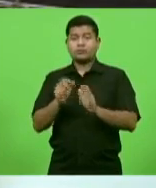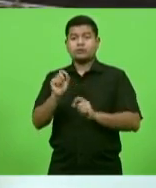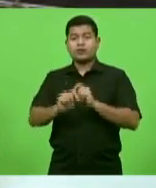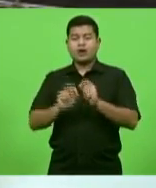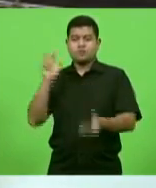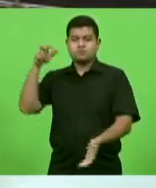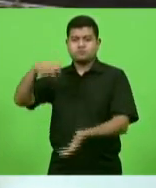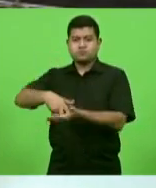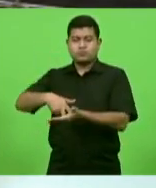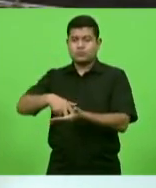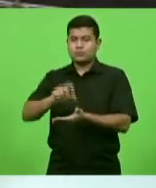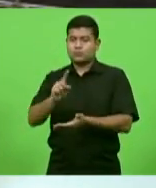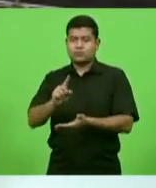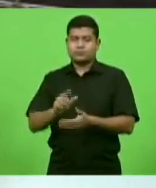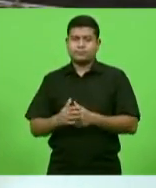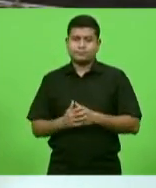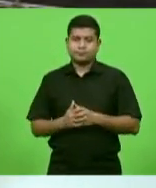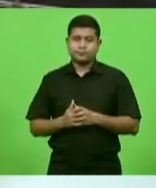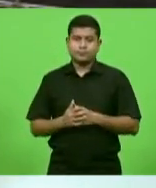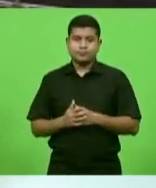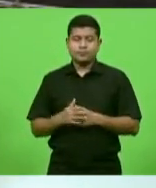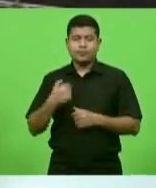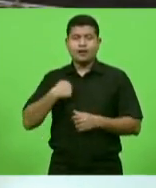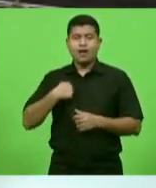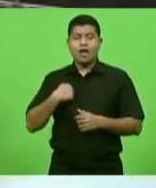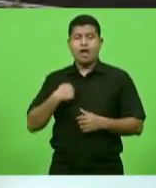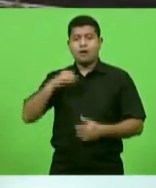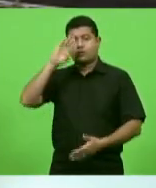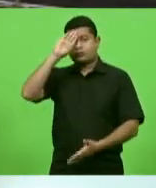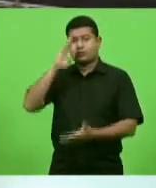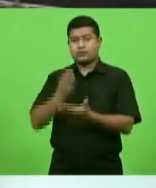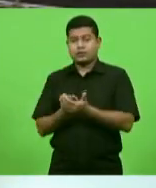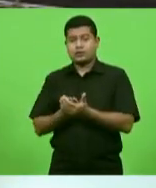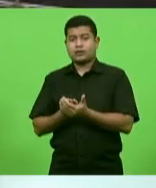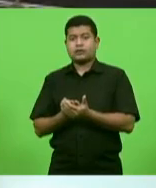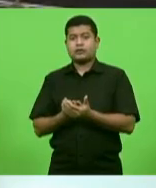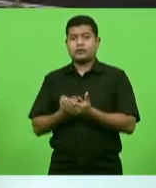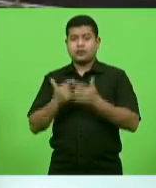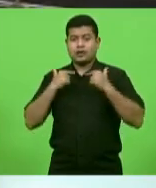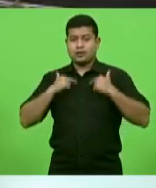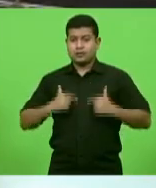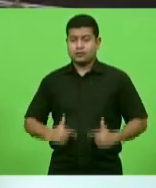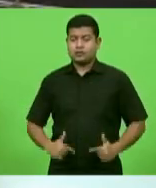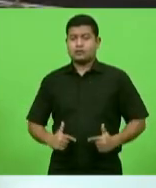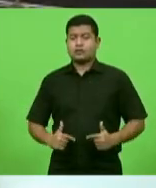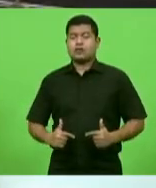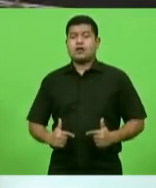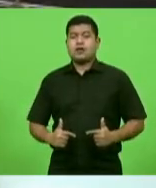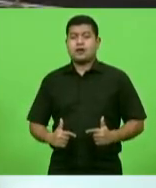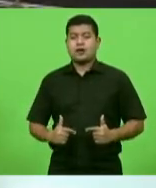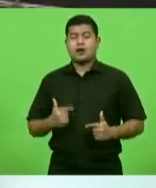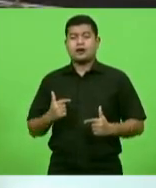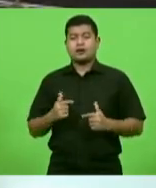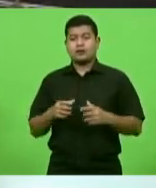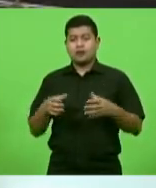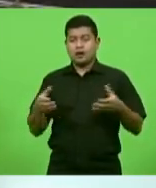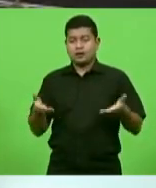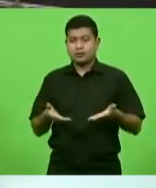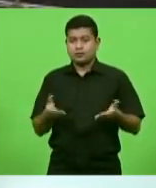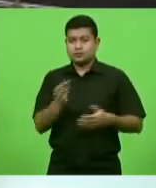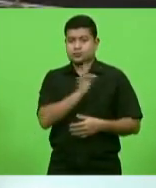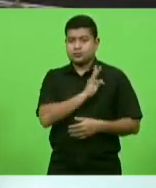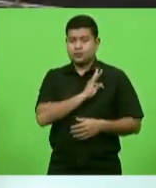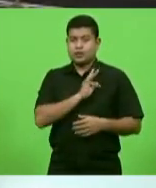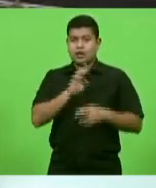pela condenação pré estou convencido de que a imparcialidade a condição extremamente técnica